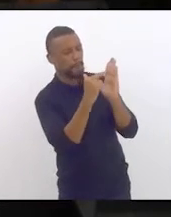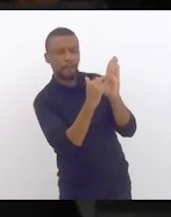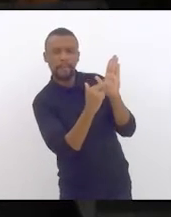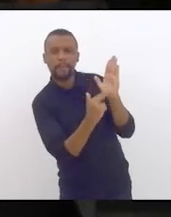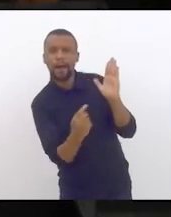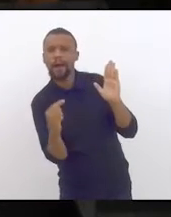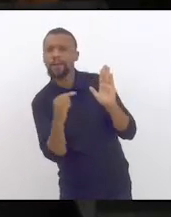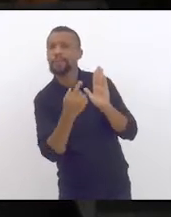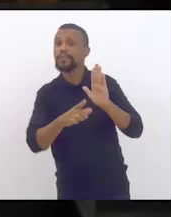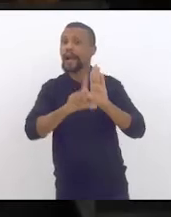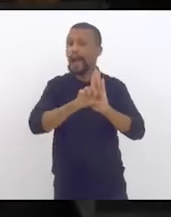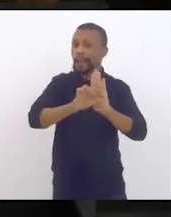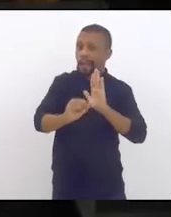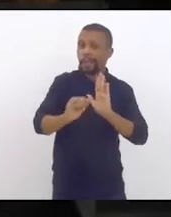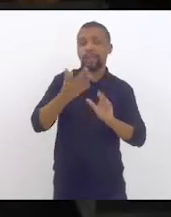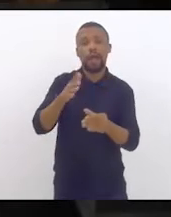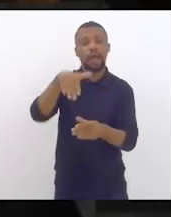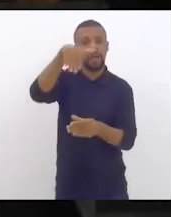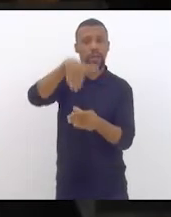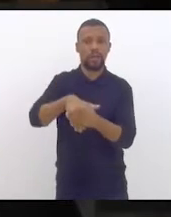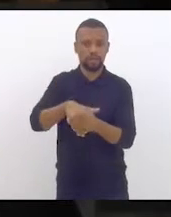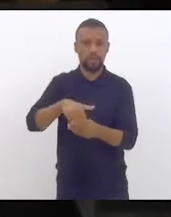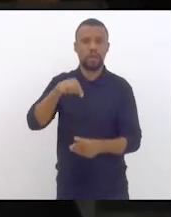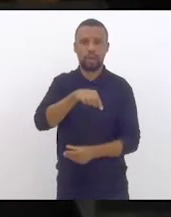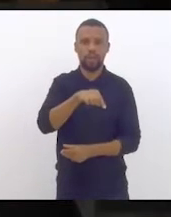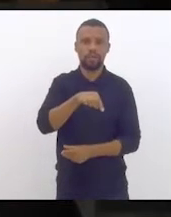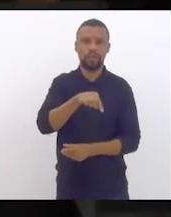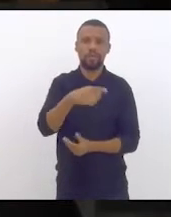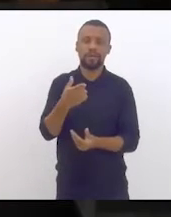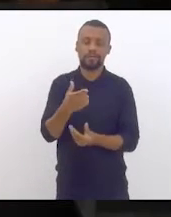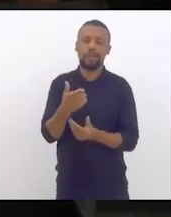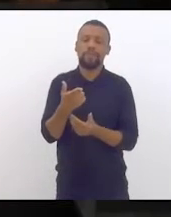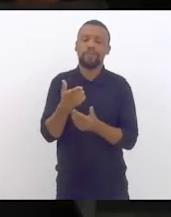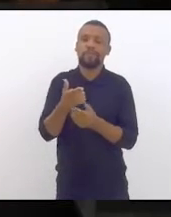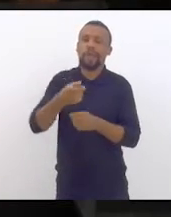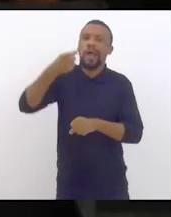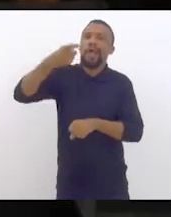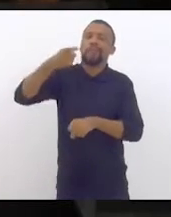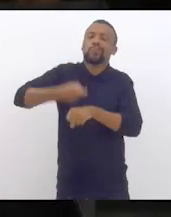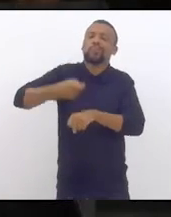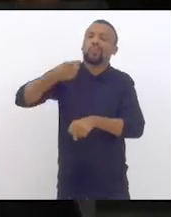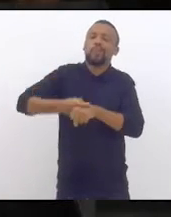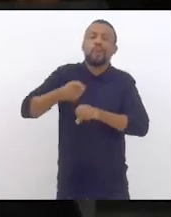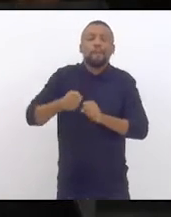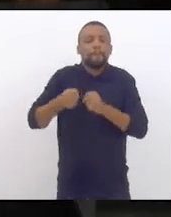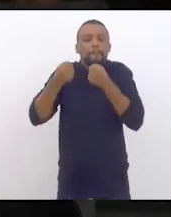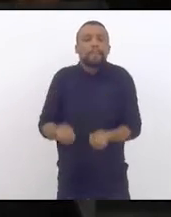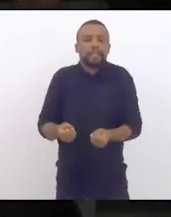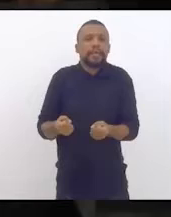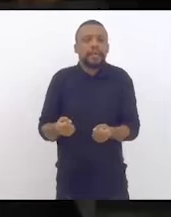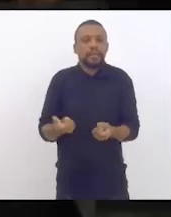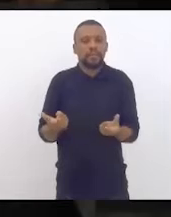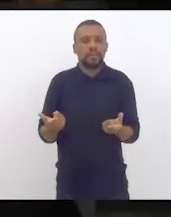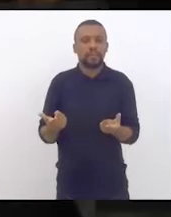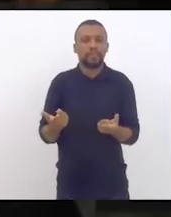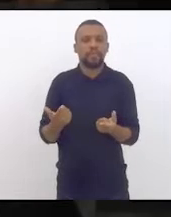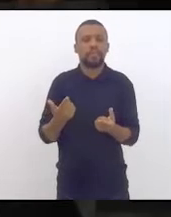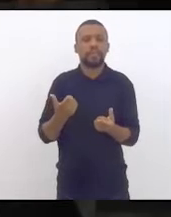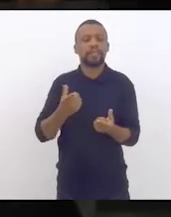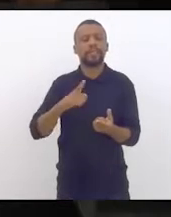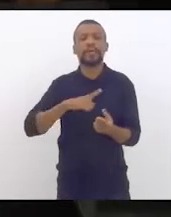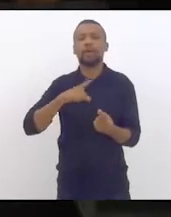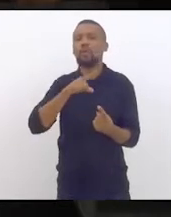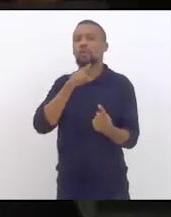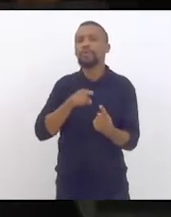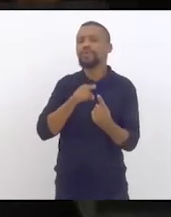da legislação Eleitoral São muito mais maduras e muito duras também no sentido